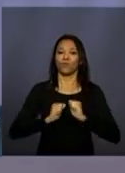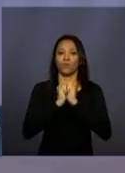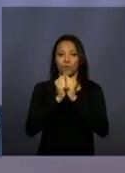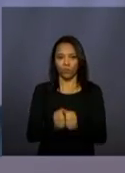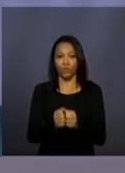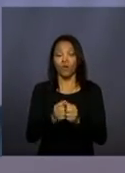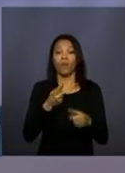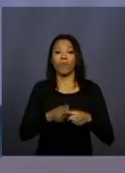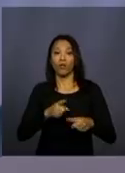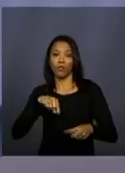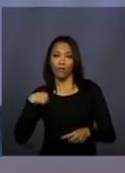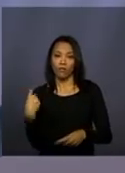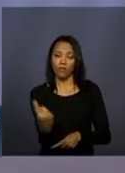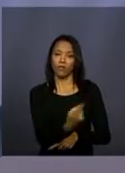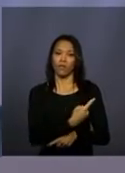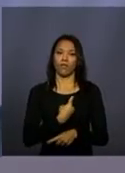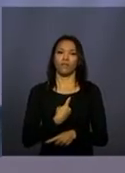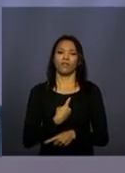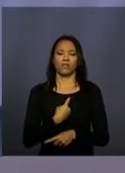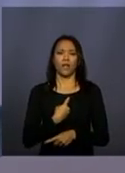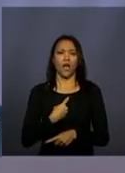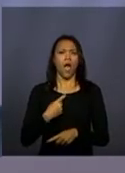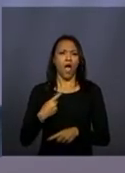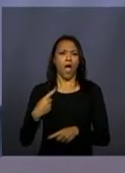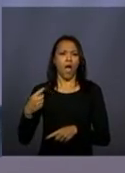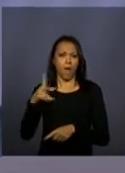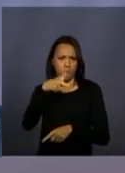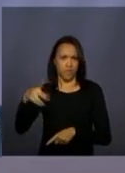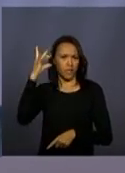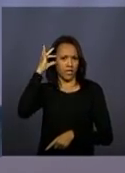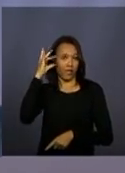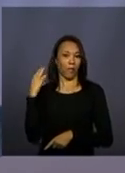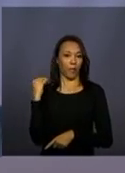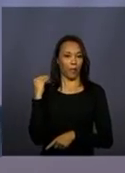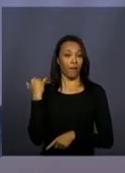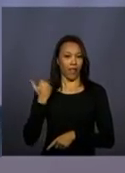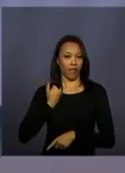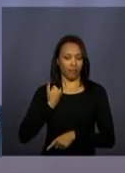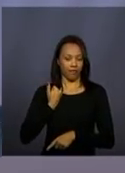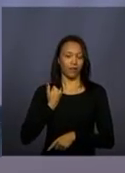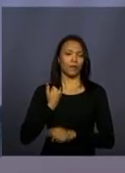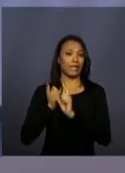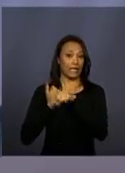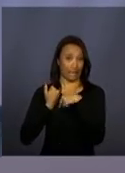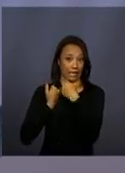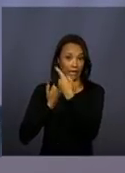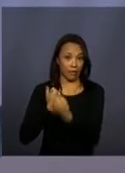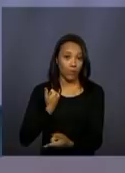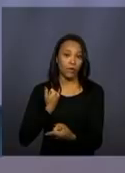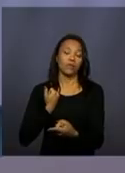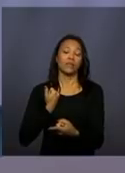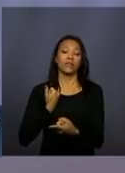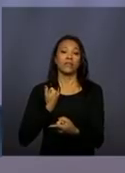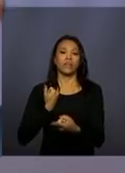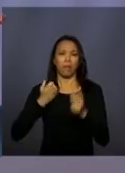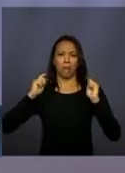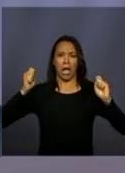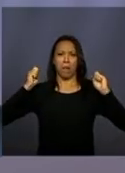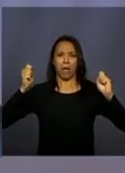nós, a presidente estava falando no meu ouvido ali que depois da campanha, né?